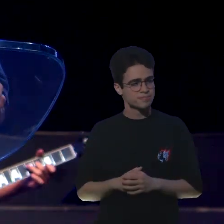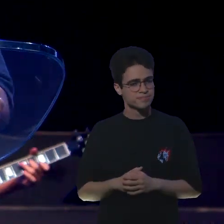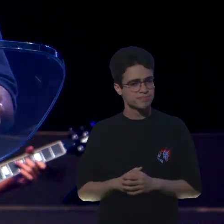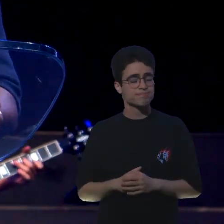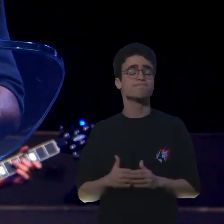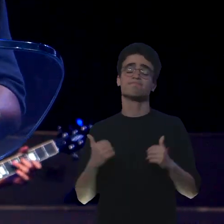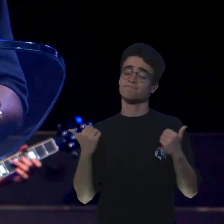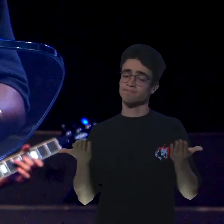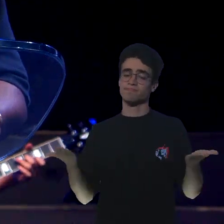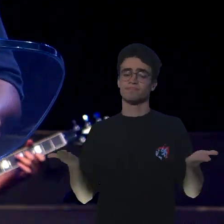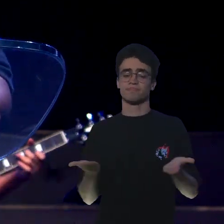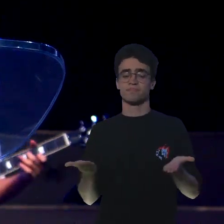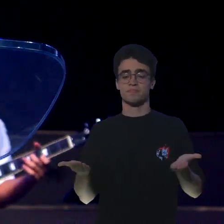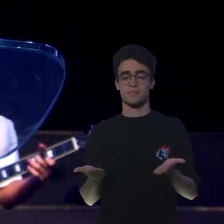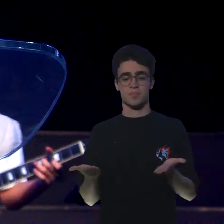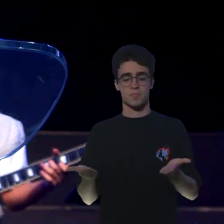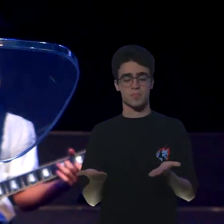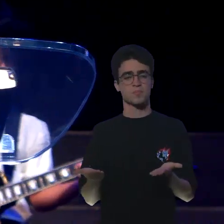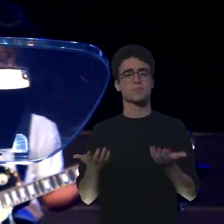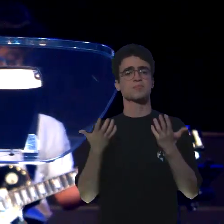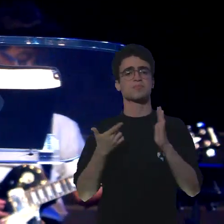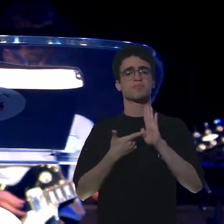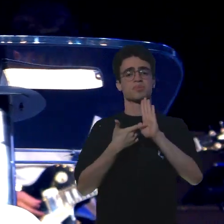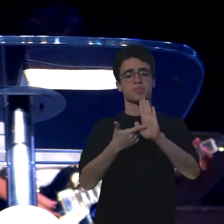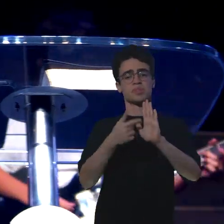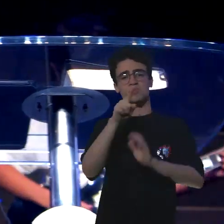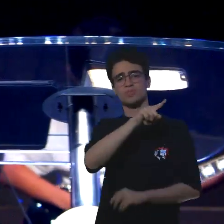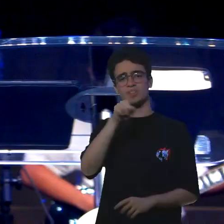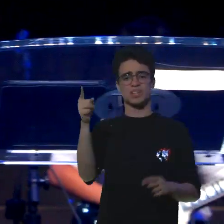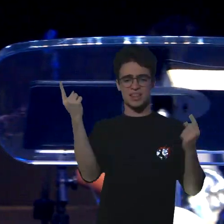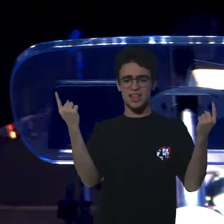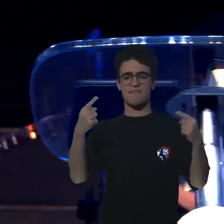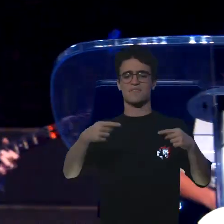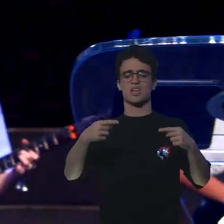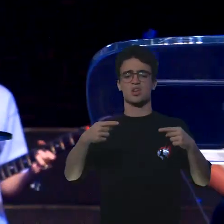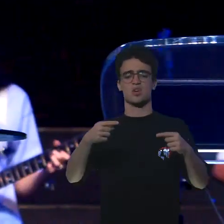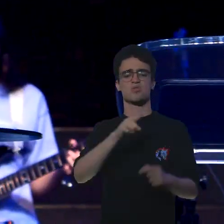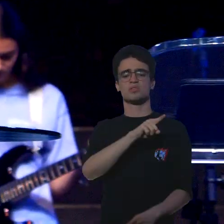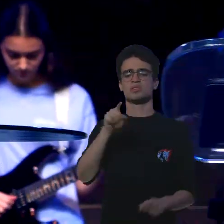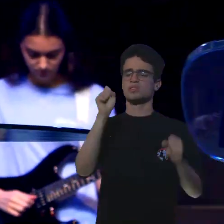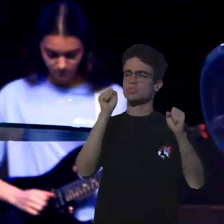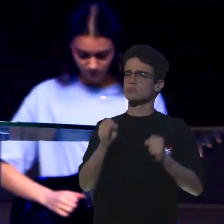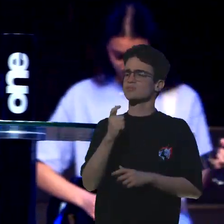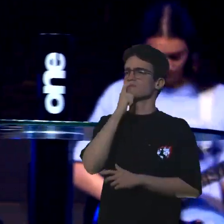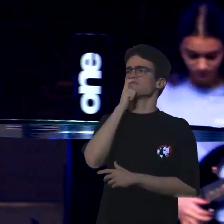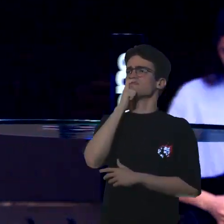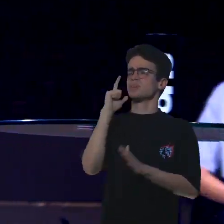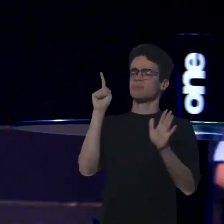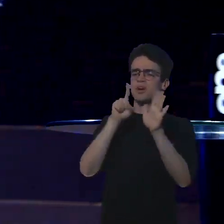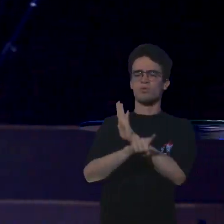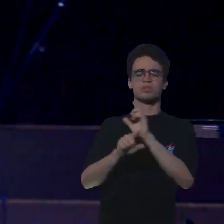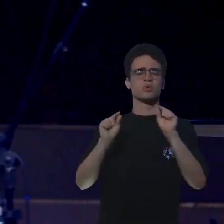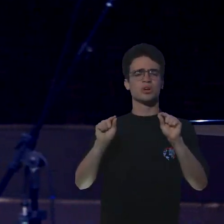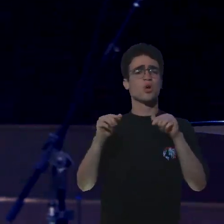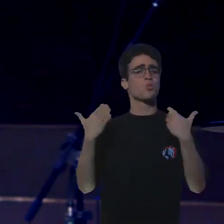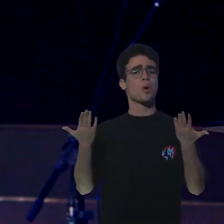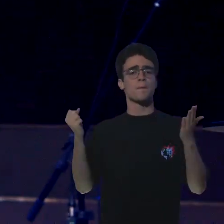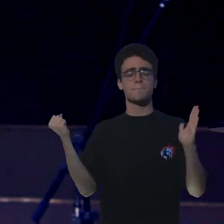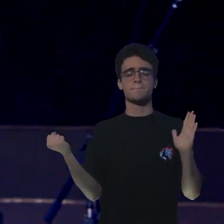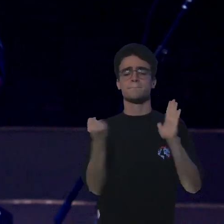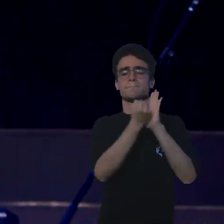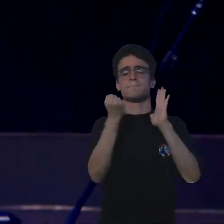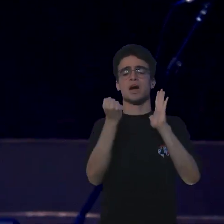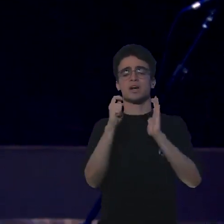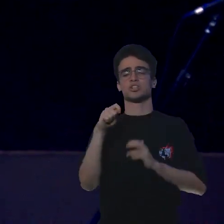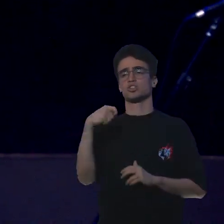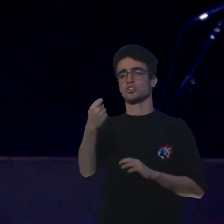E eu gostaria de deixar um desafio para que você se perguntasse: qual é o legado das marcas de Jesus